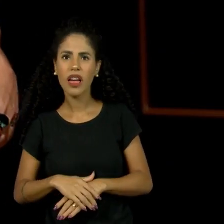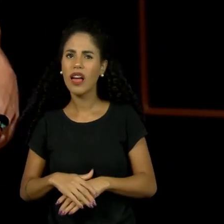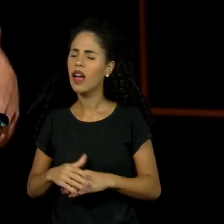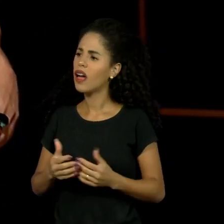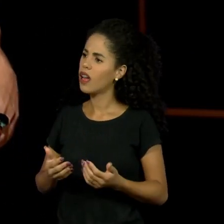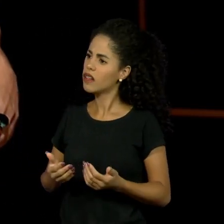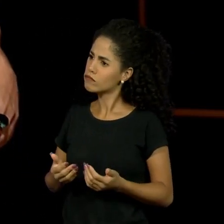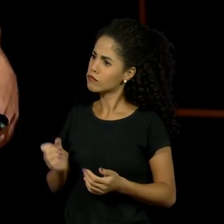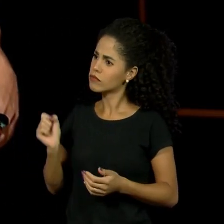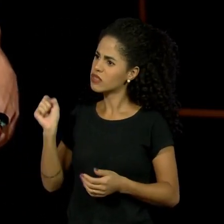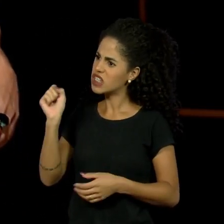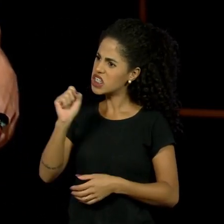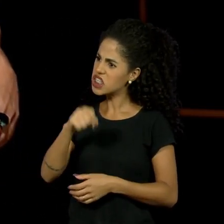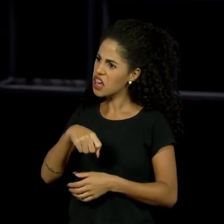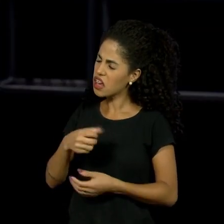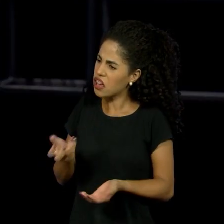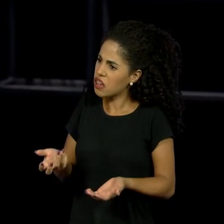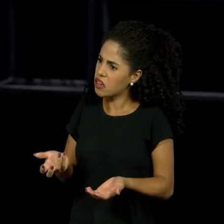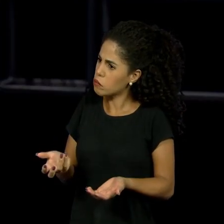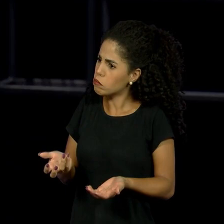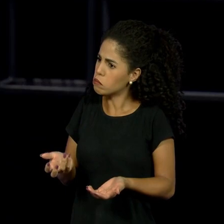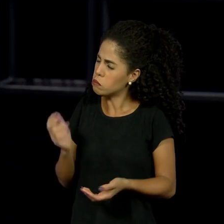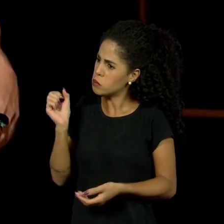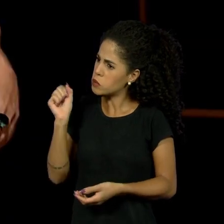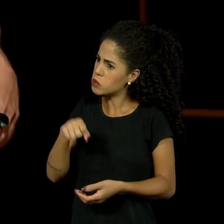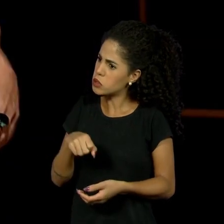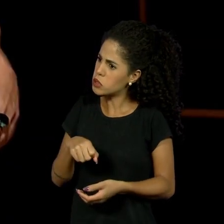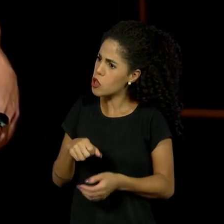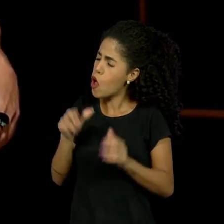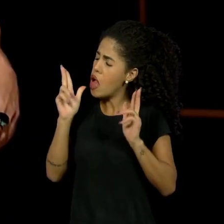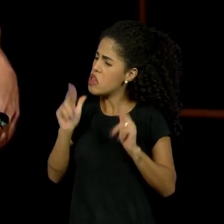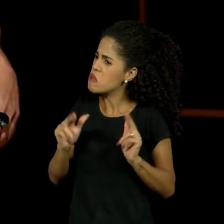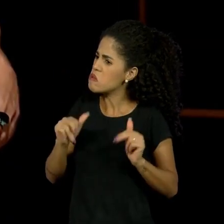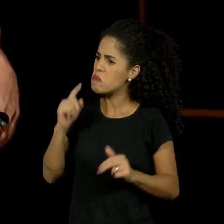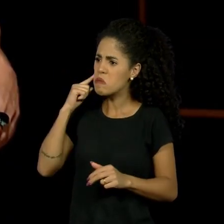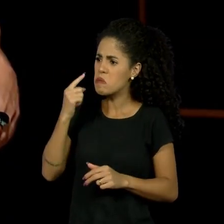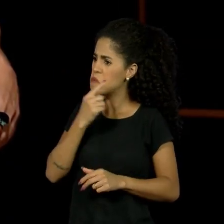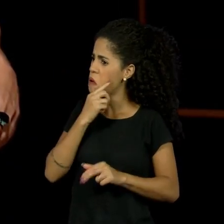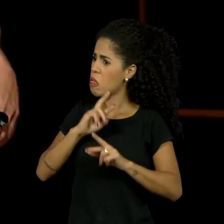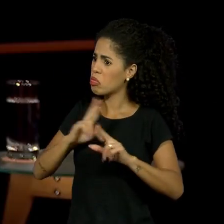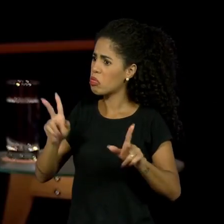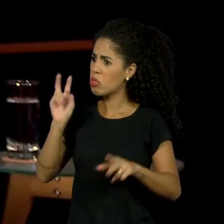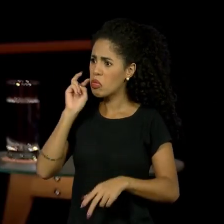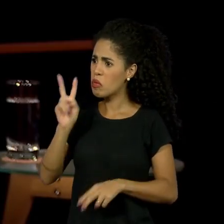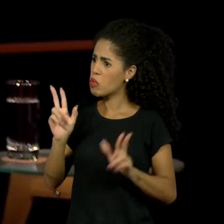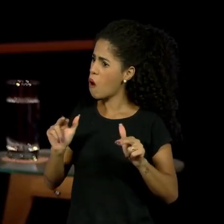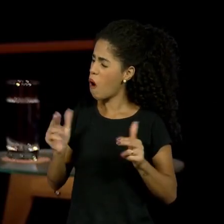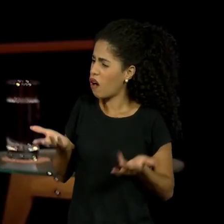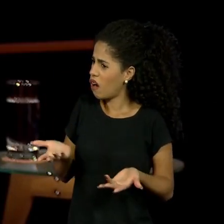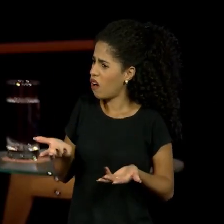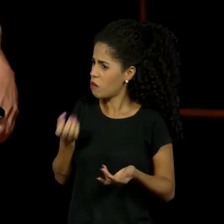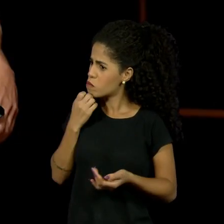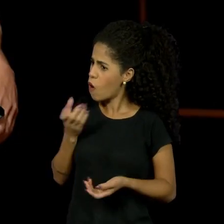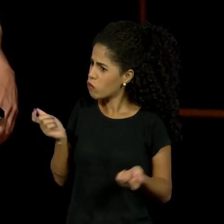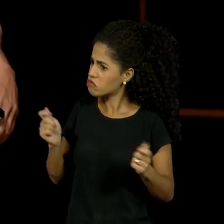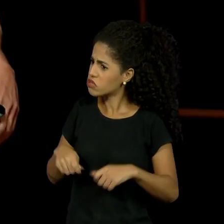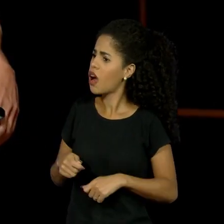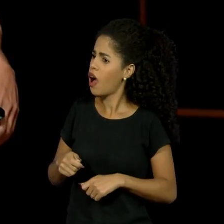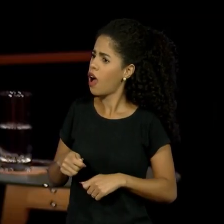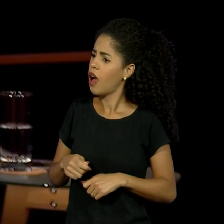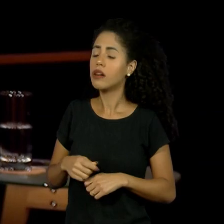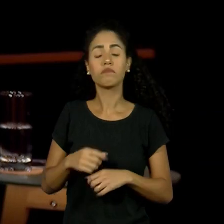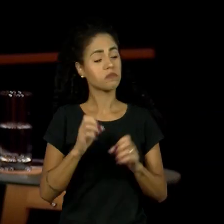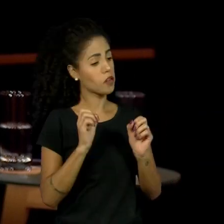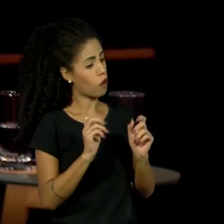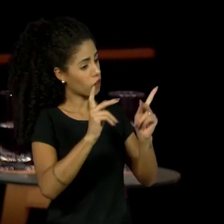Eu vou. Pô, nunca vi ninguém fazendo isso, mas é bom, vai